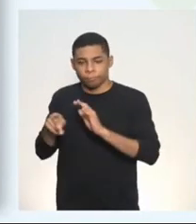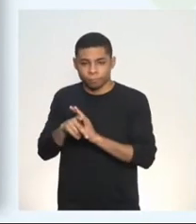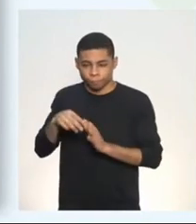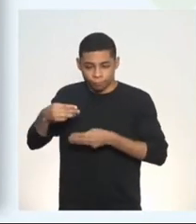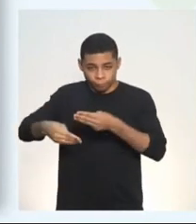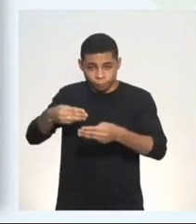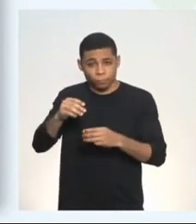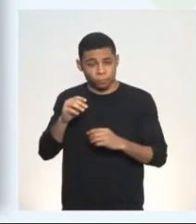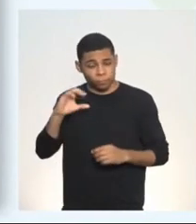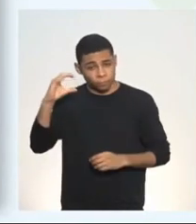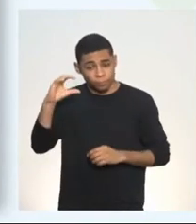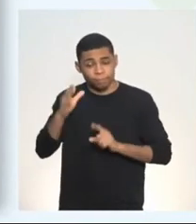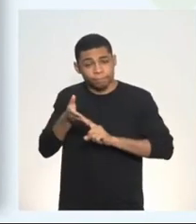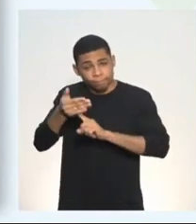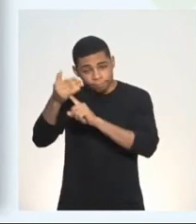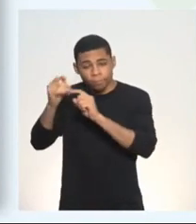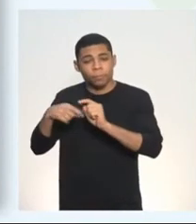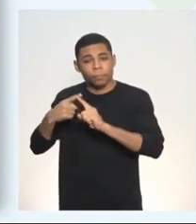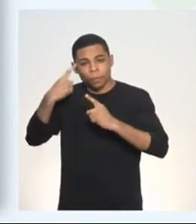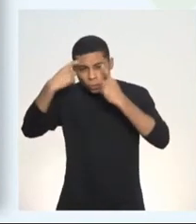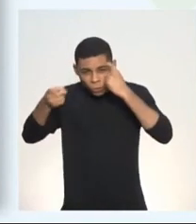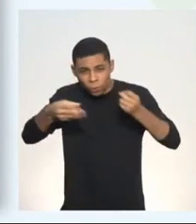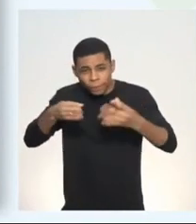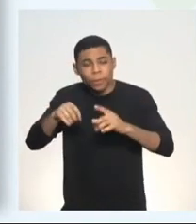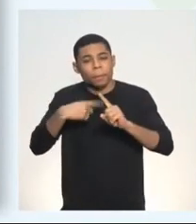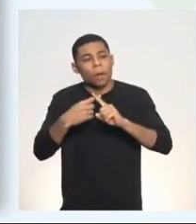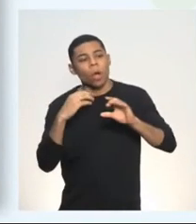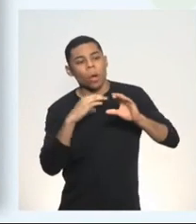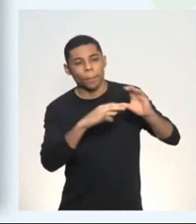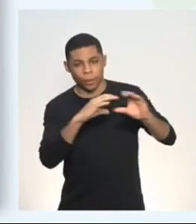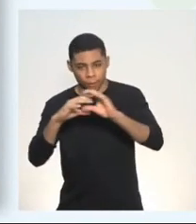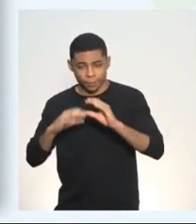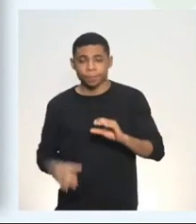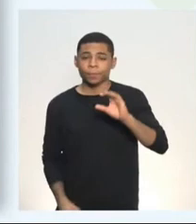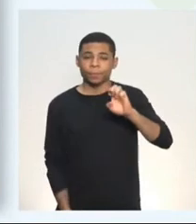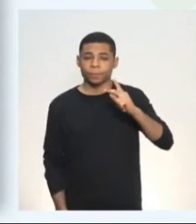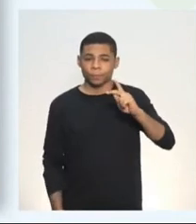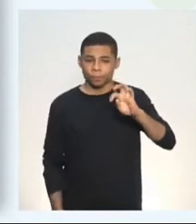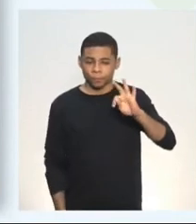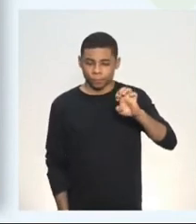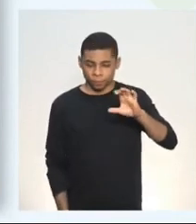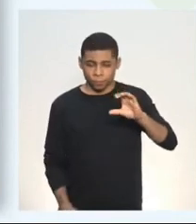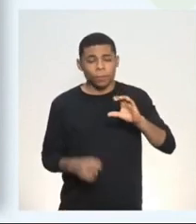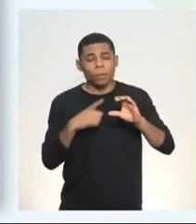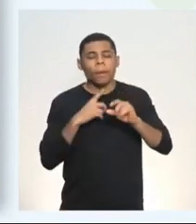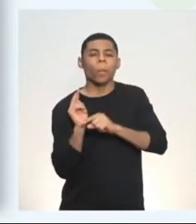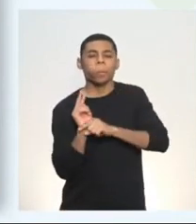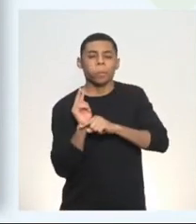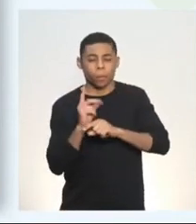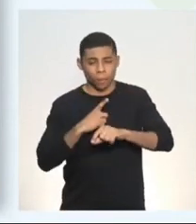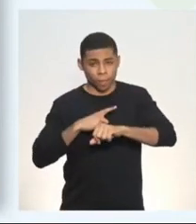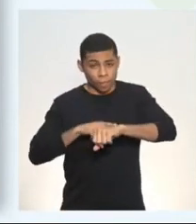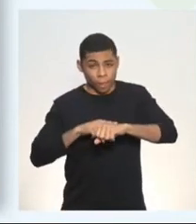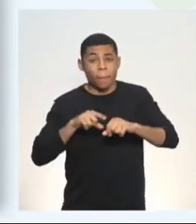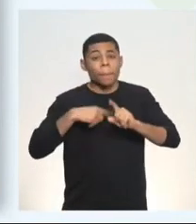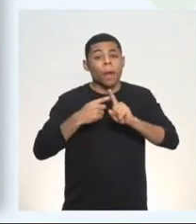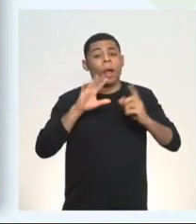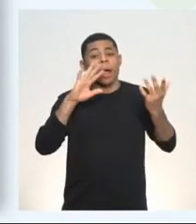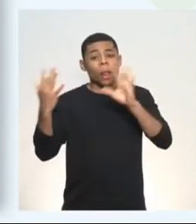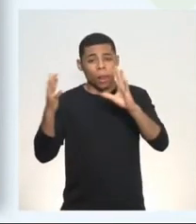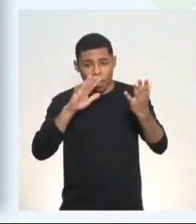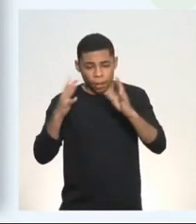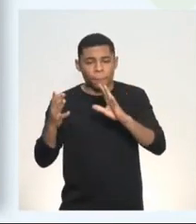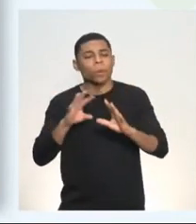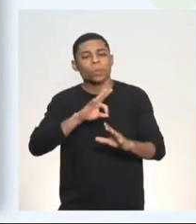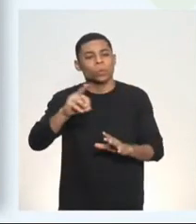Ciência, Tecnologia, Inovações e Comunicações. O CPTEC oferece previsões de tempo e clima para todo o